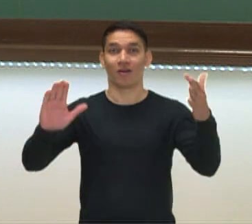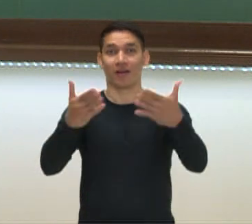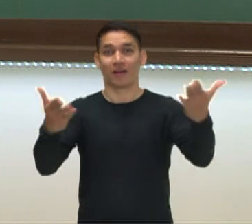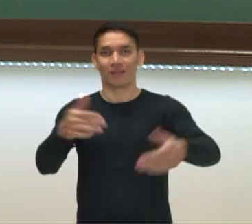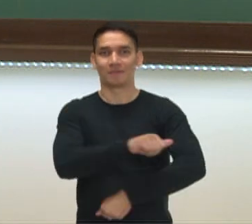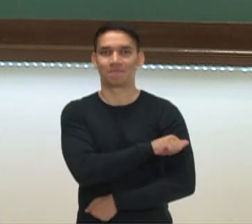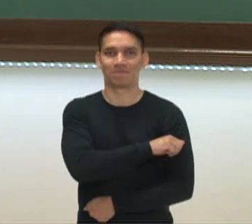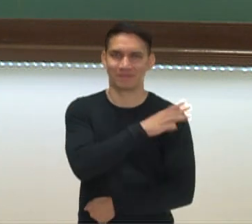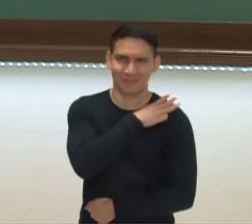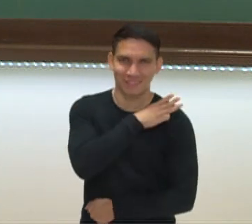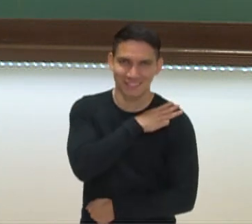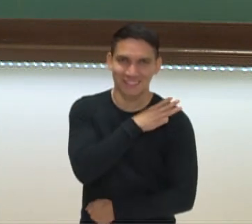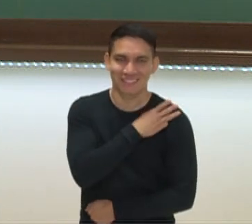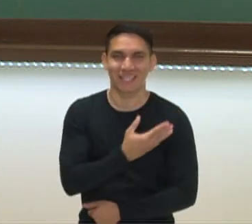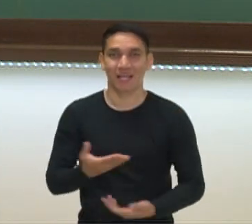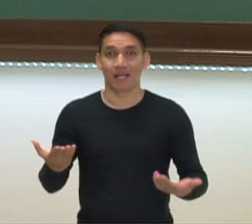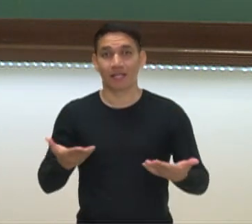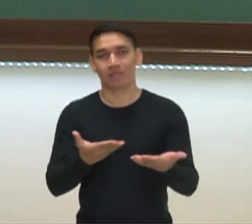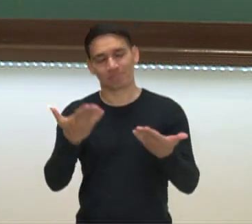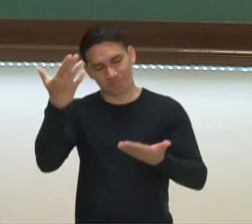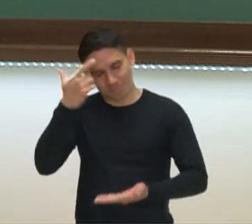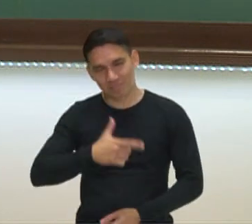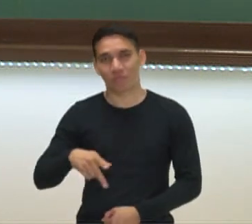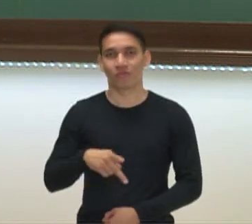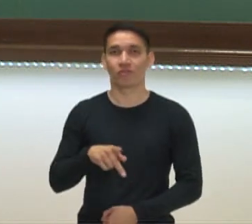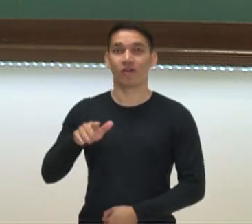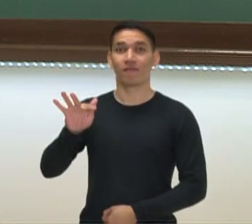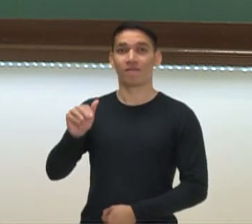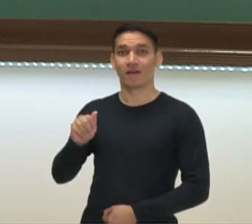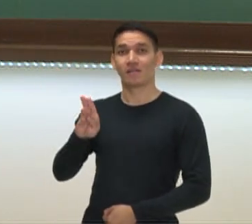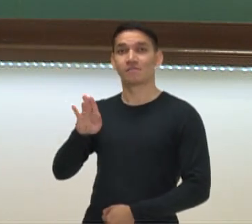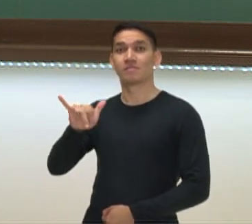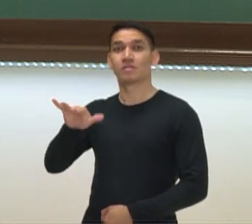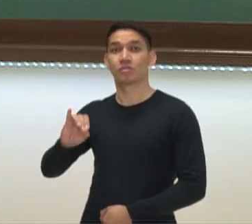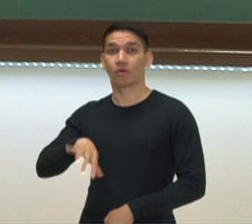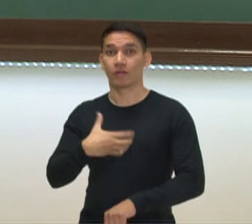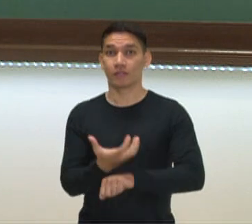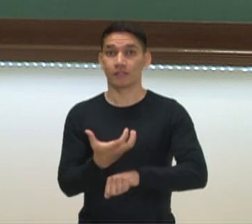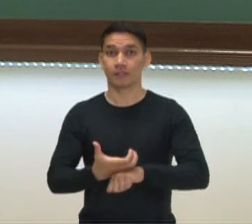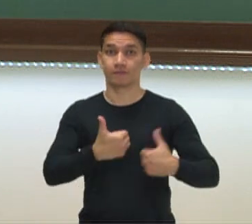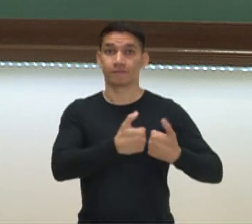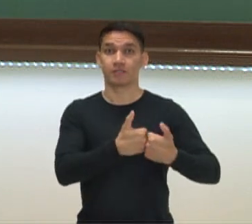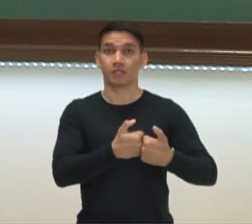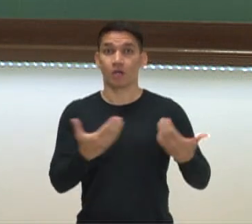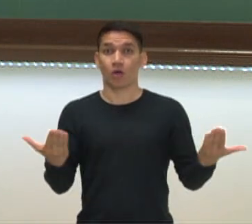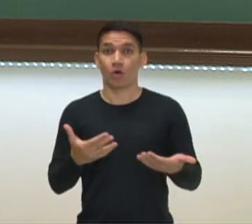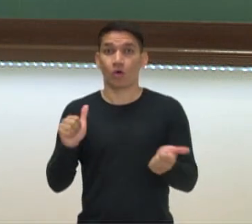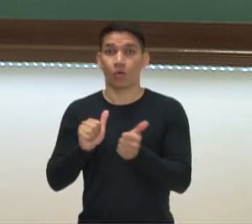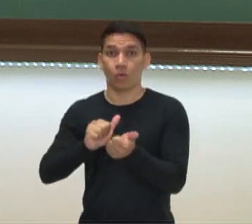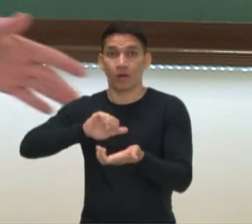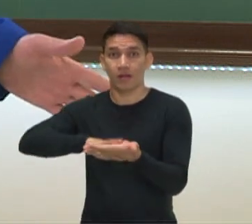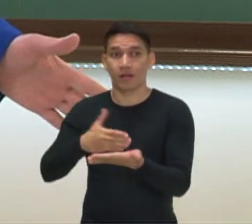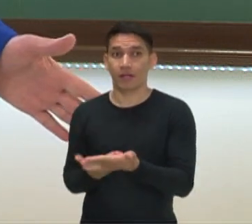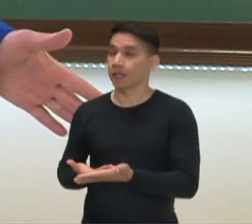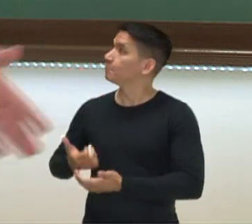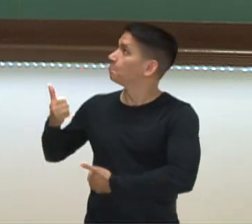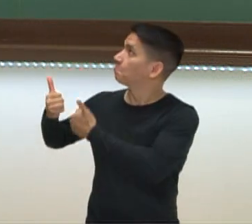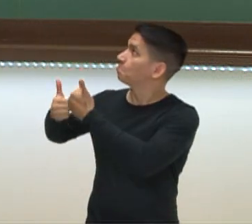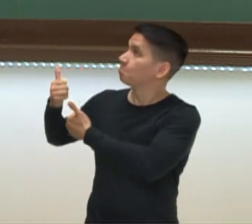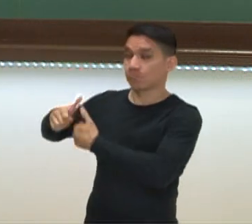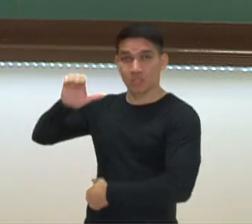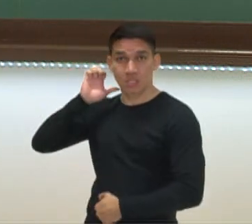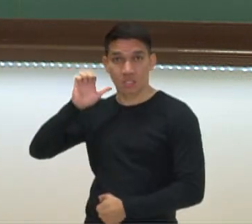Olá, estudantes da terceira série. Quem vos fala é o professor Fábio Luiz de Souza, disciplina de Física. Hoje aqui ao meu lado o